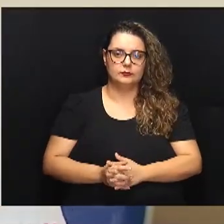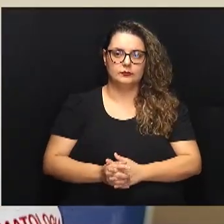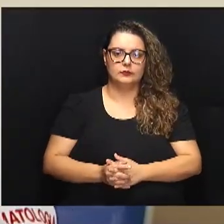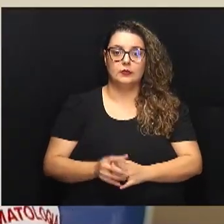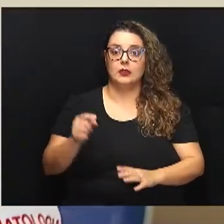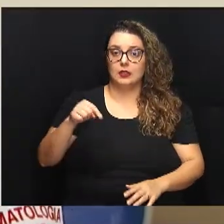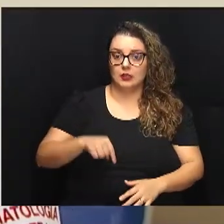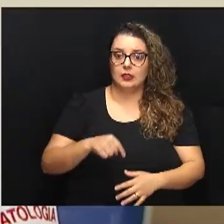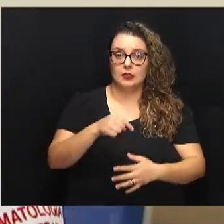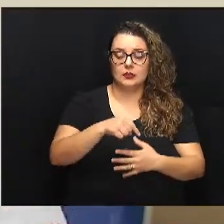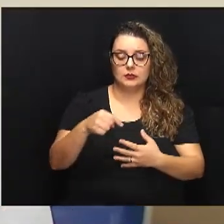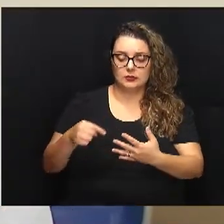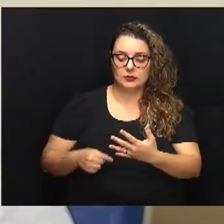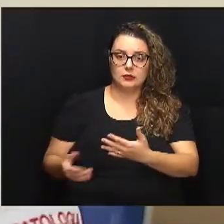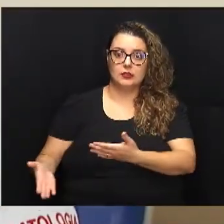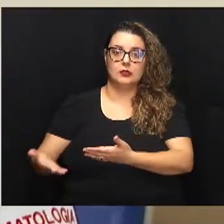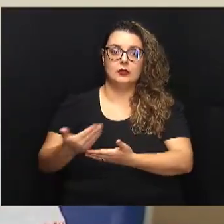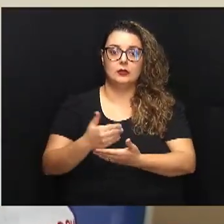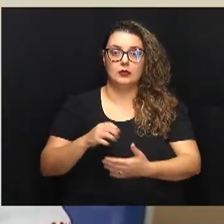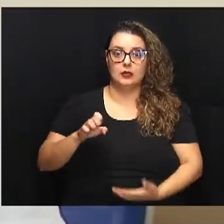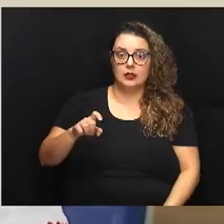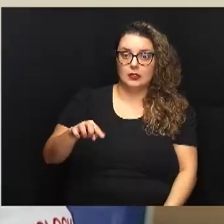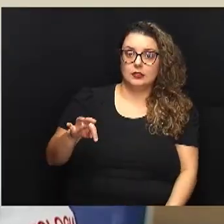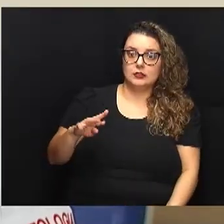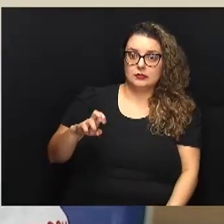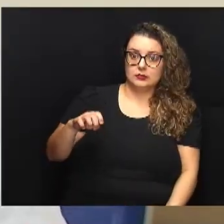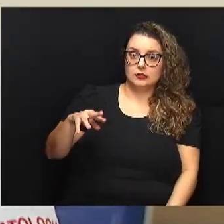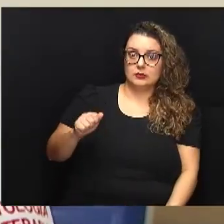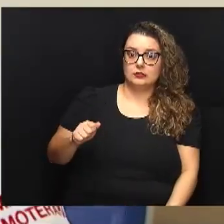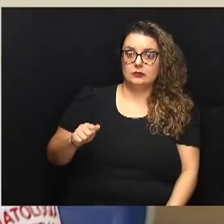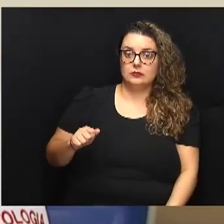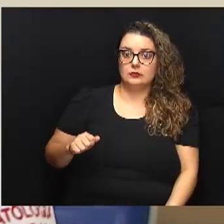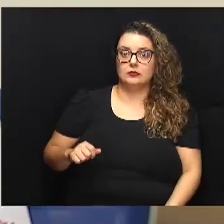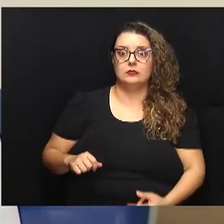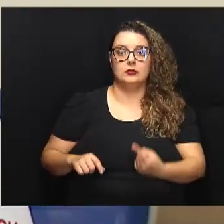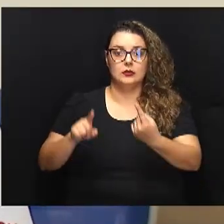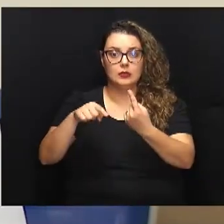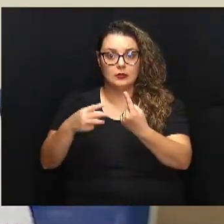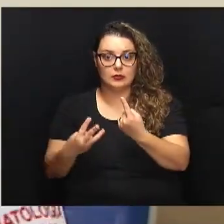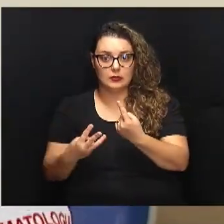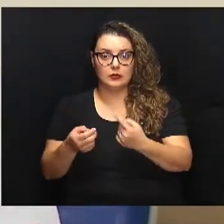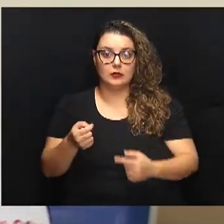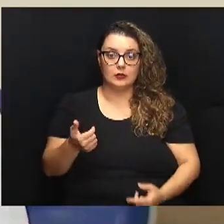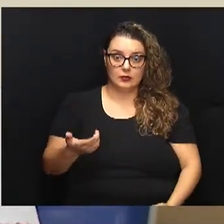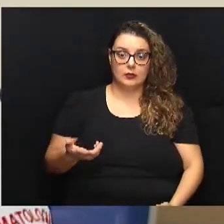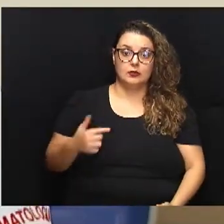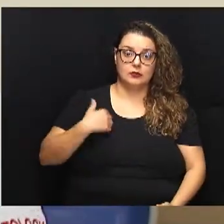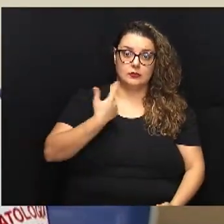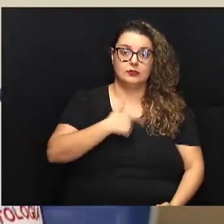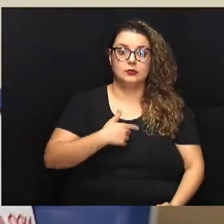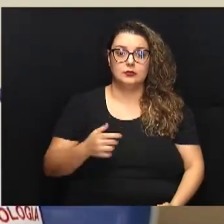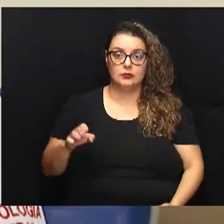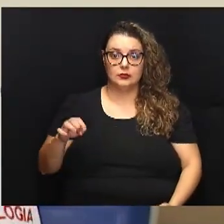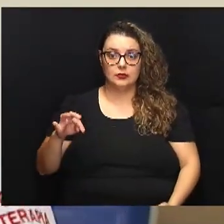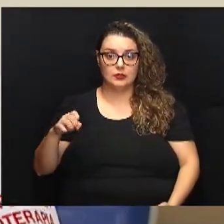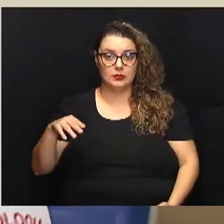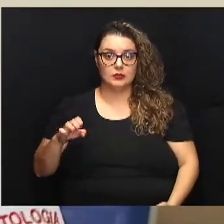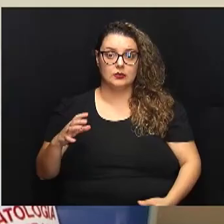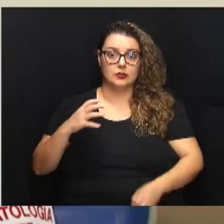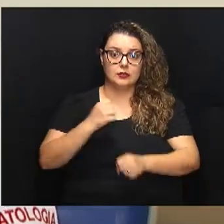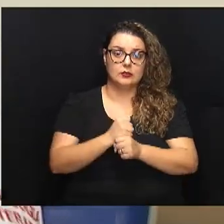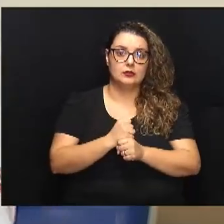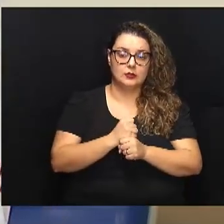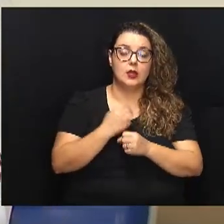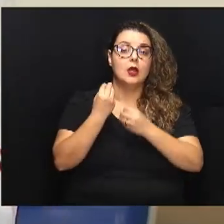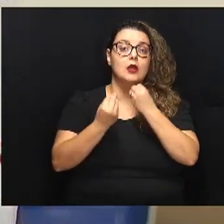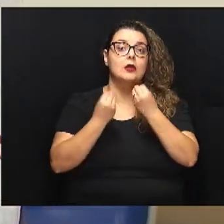estas coletas externas, elas são responsáveis por aproximadamente 1/3 aí, quase 1/3 do nosso estoque de sangue total. E como é